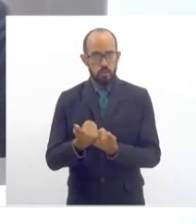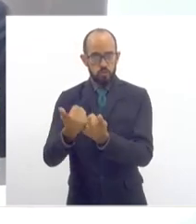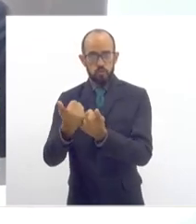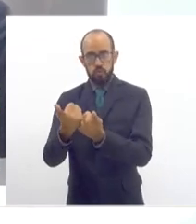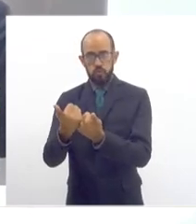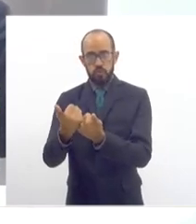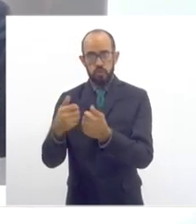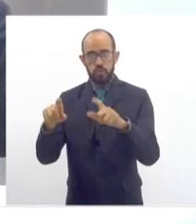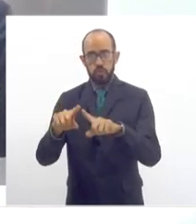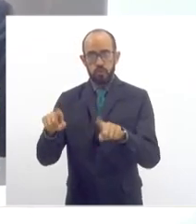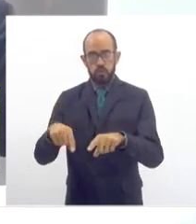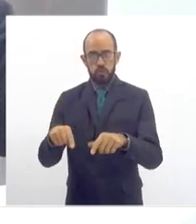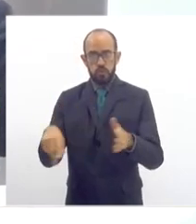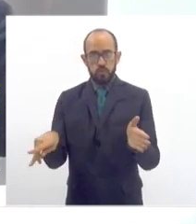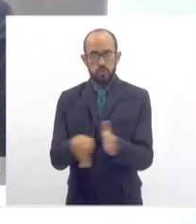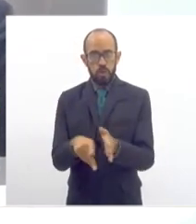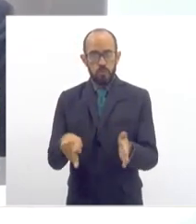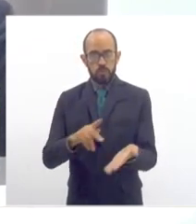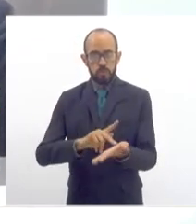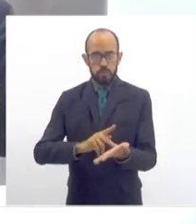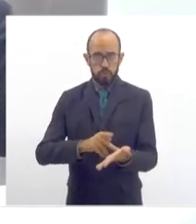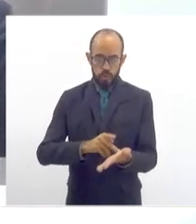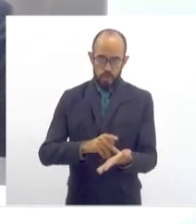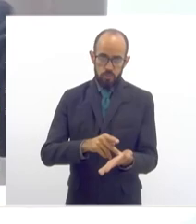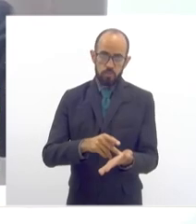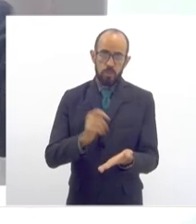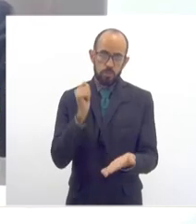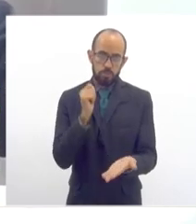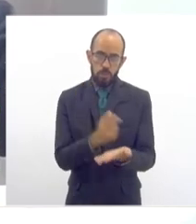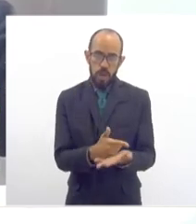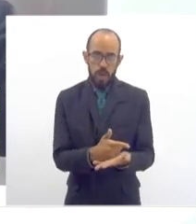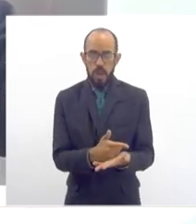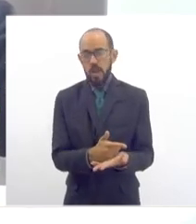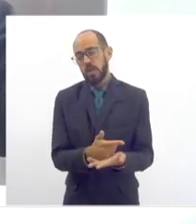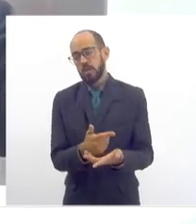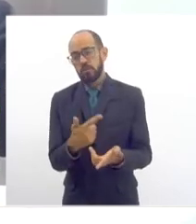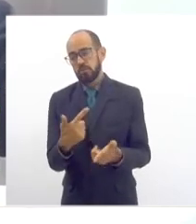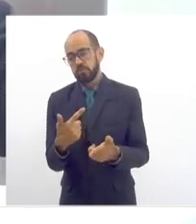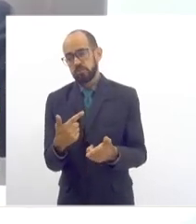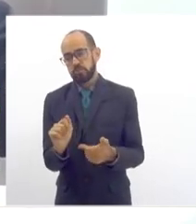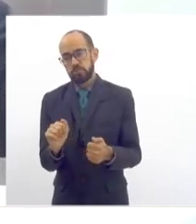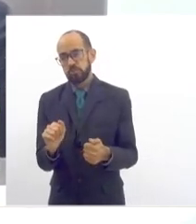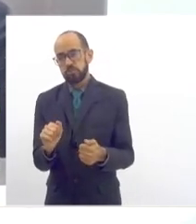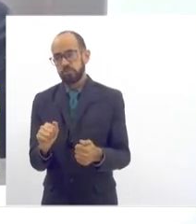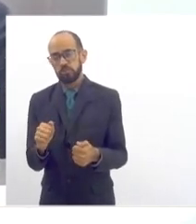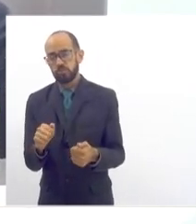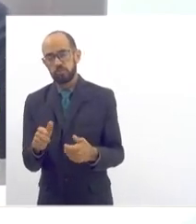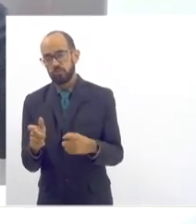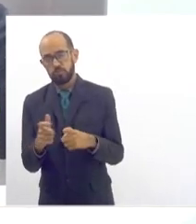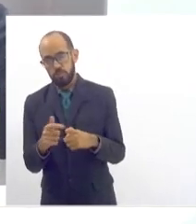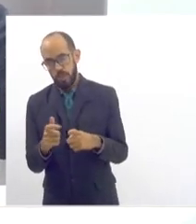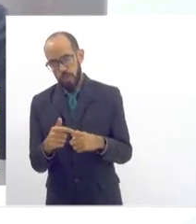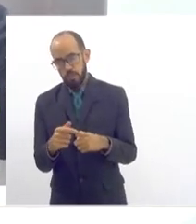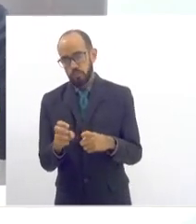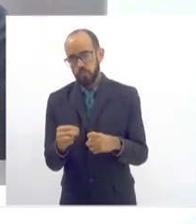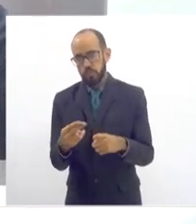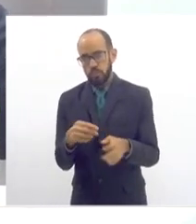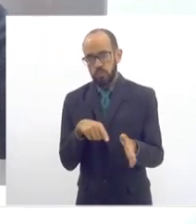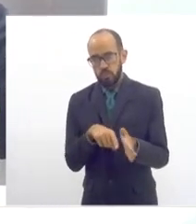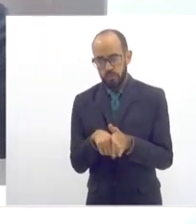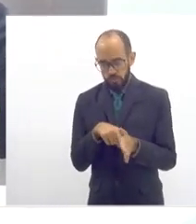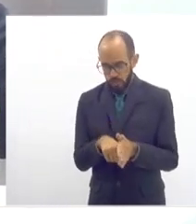próprio sindicato, para tentar subsidiar qualquer tipo de situação como essa, o pagamento de uma consulta médica, um exame,